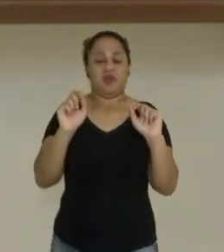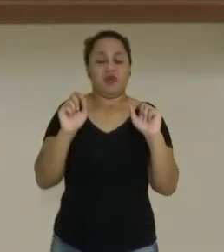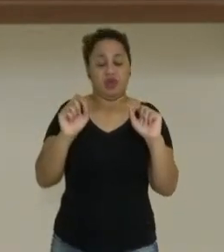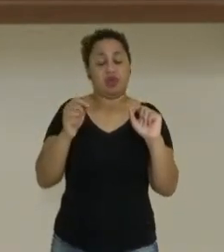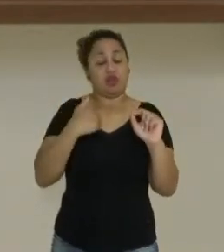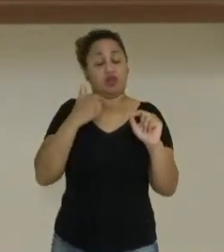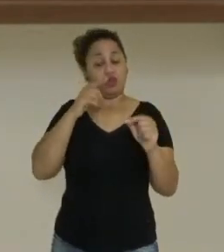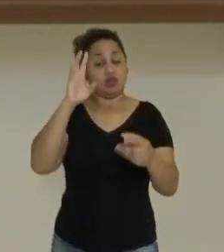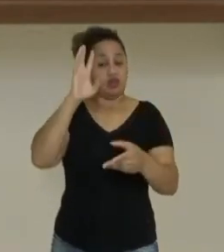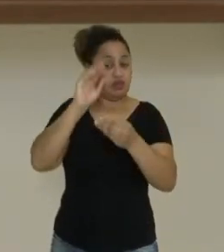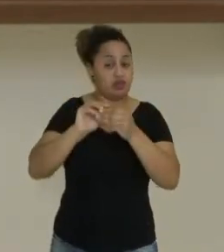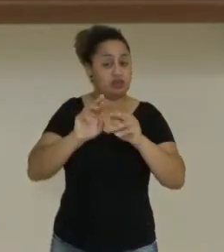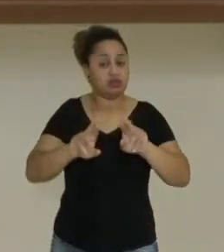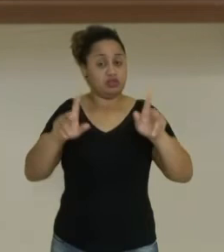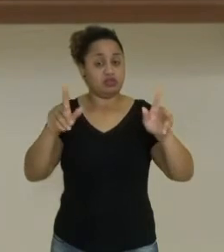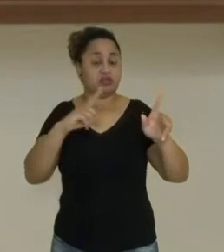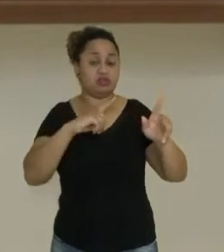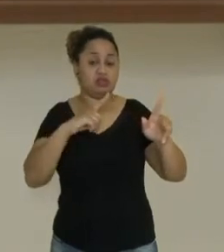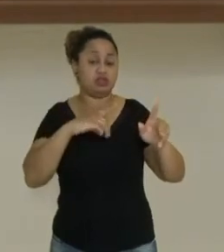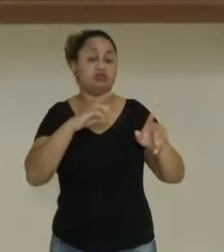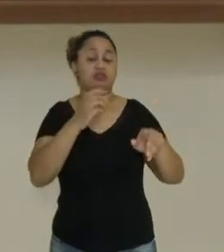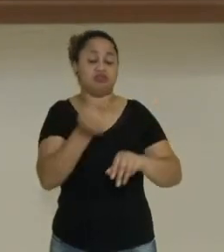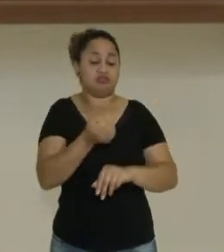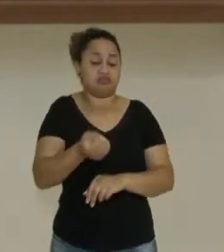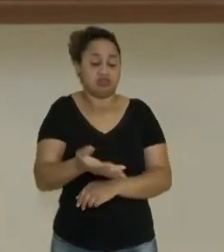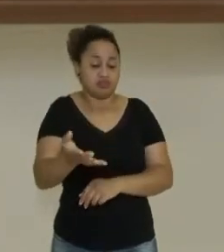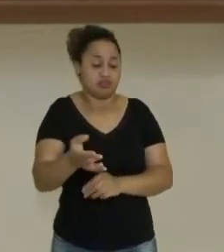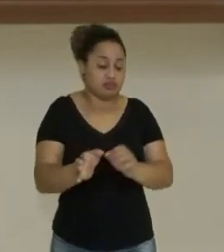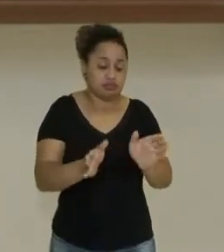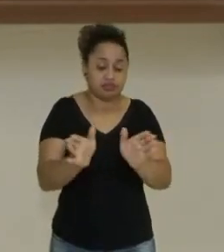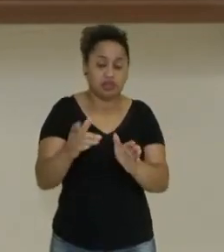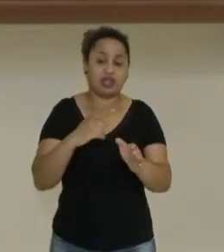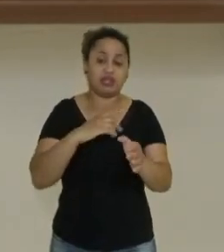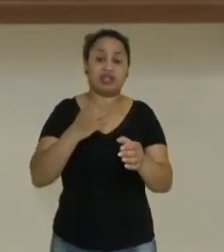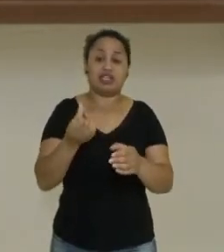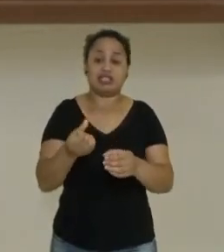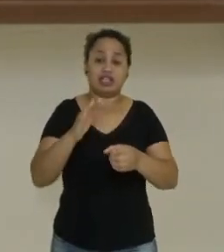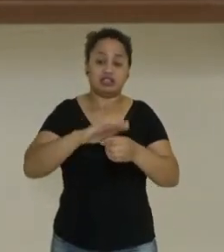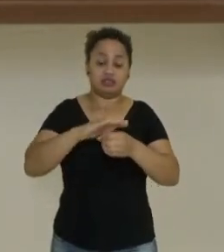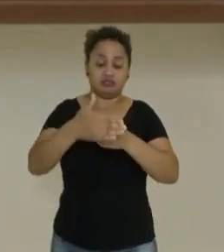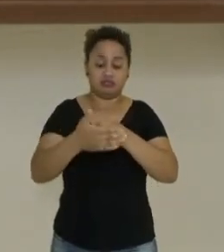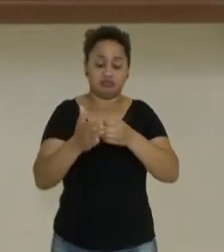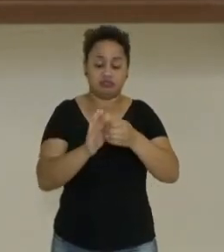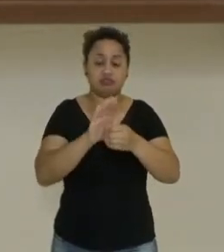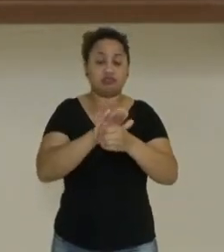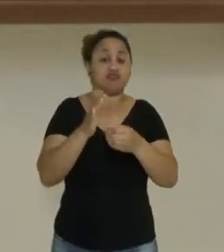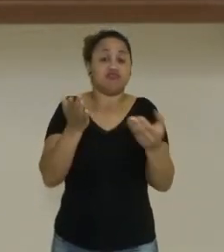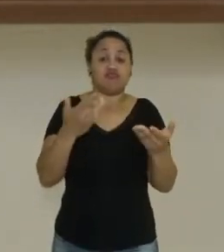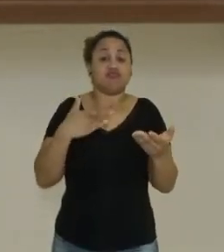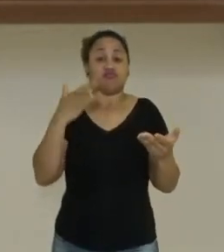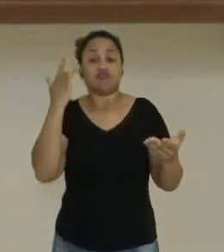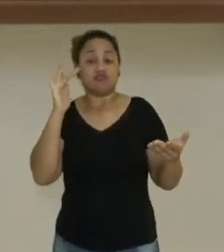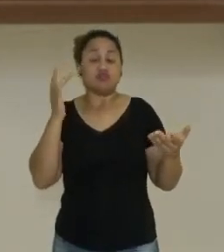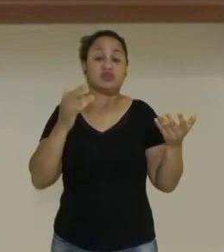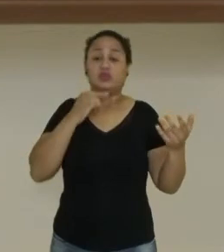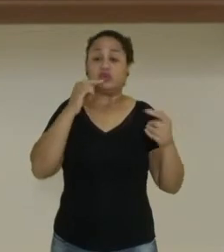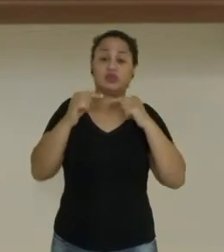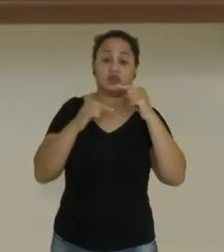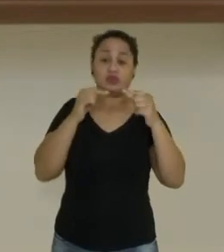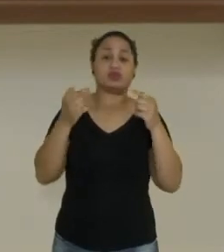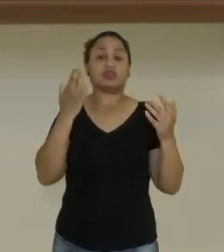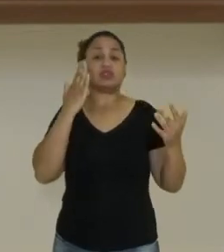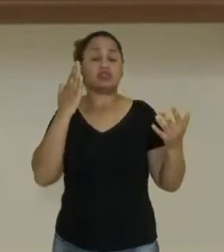ver essa diferença, porque cada dado tem 6 faces, né? Então, eu não consigo realmente